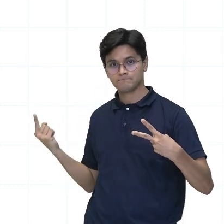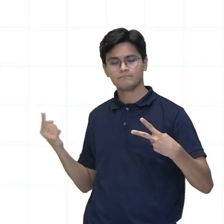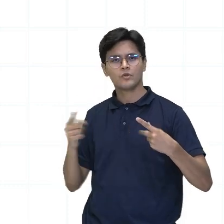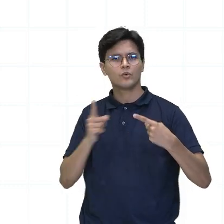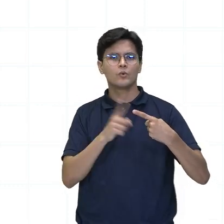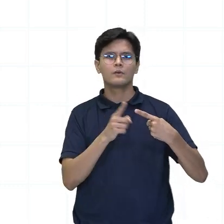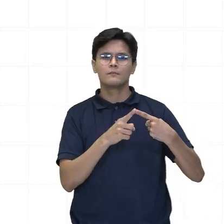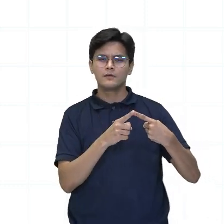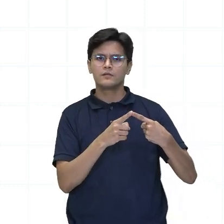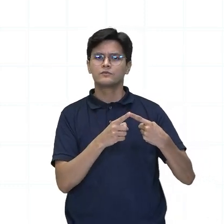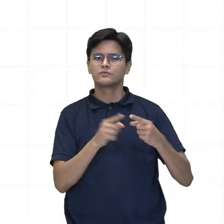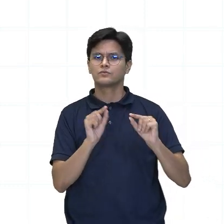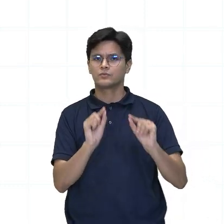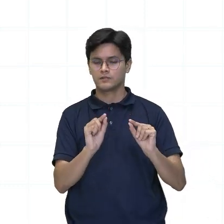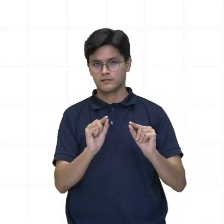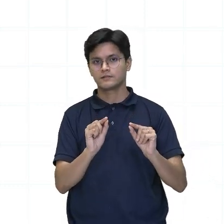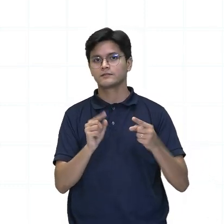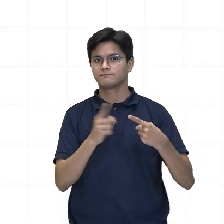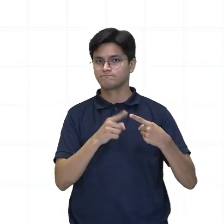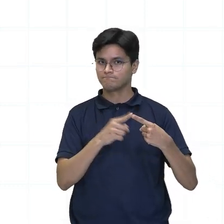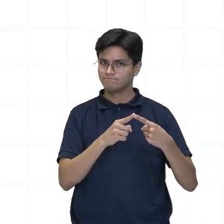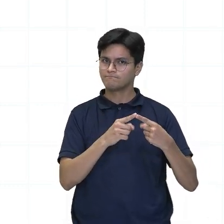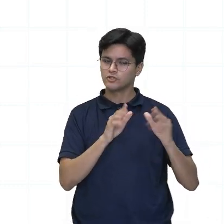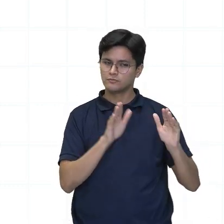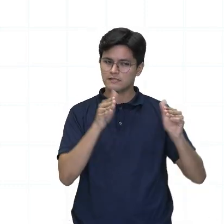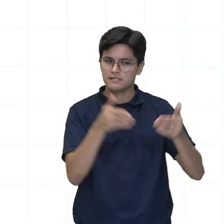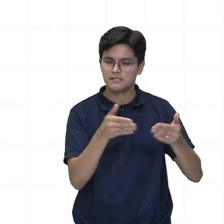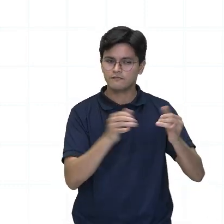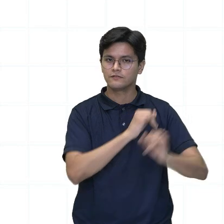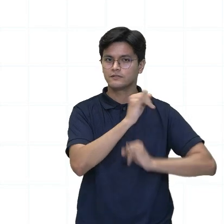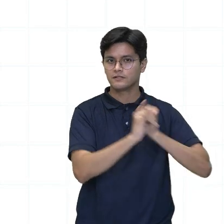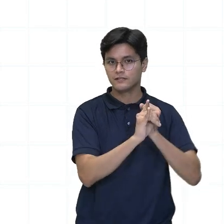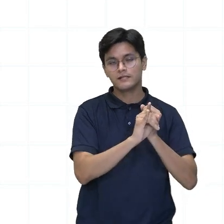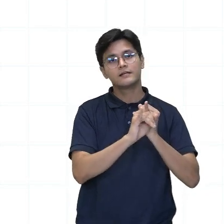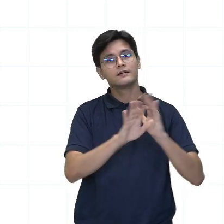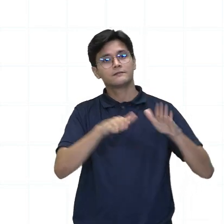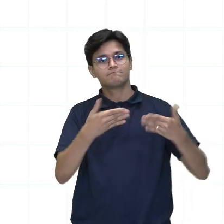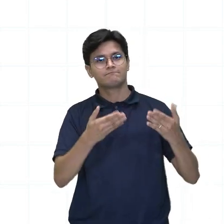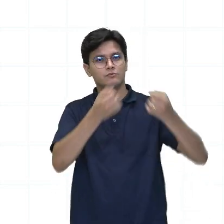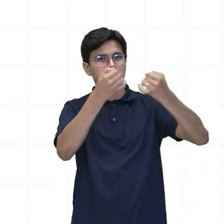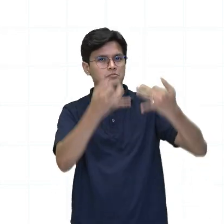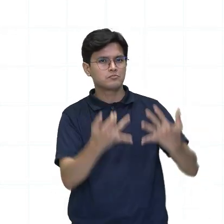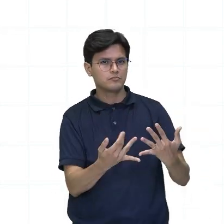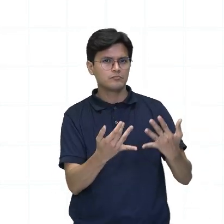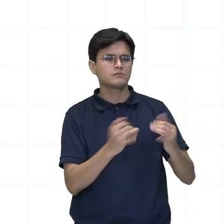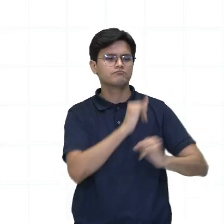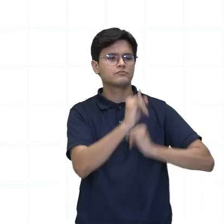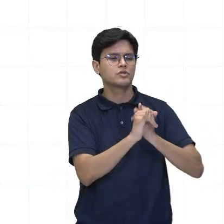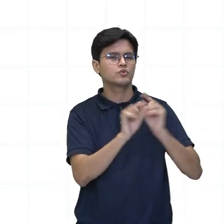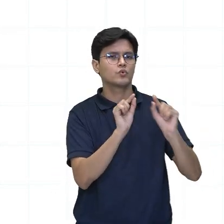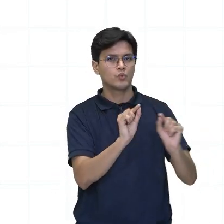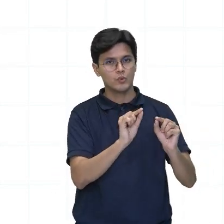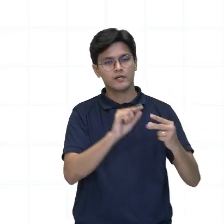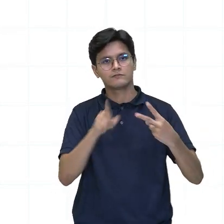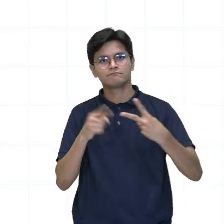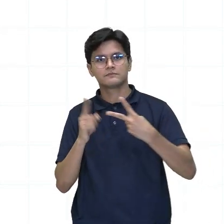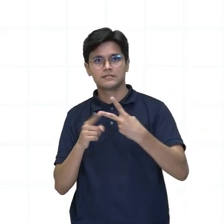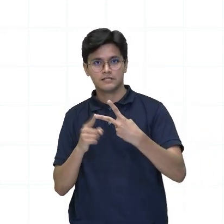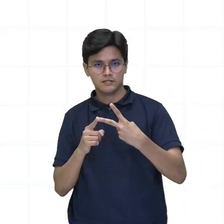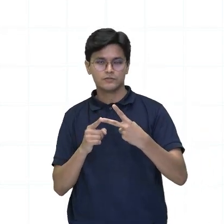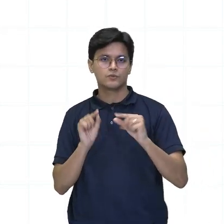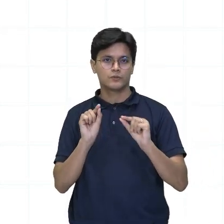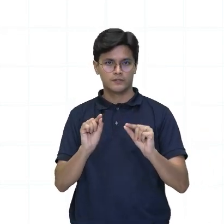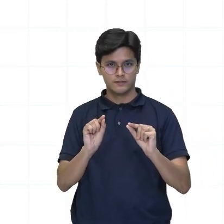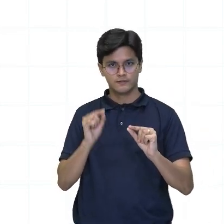ele vai falar sobre quem? A internet. Então, ele explica sobre o que é. E no próximo subtítulo também,